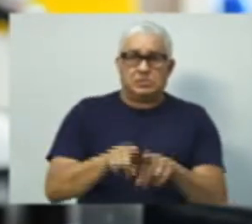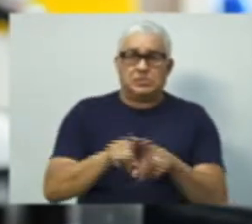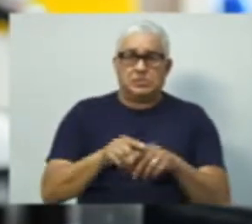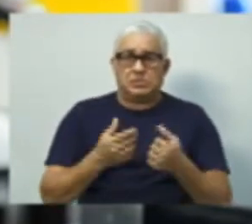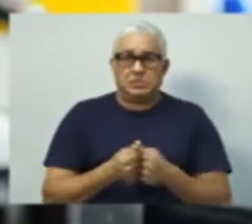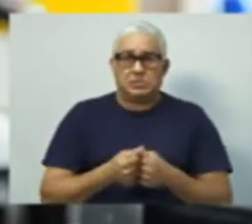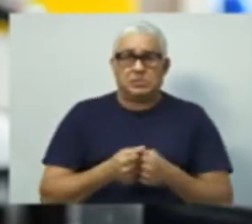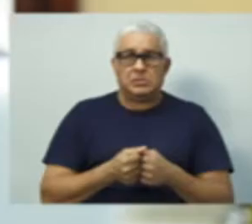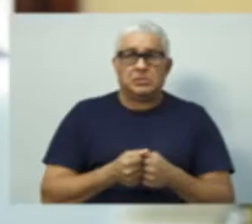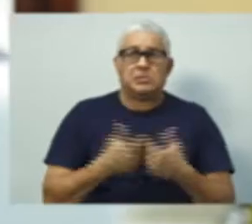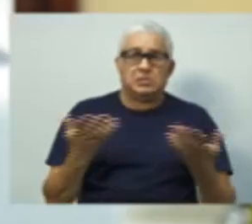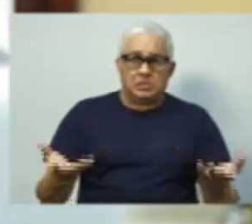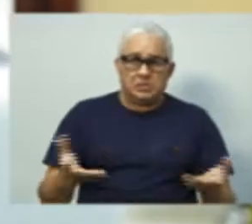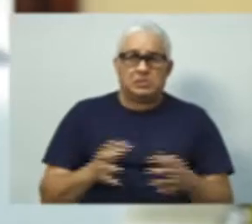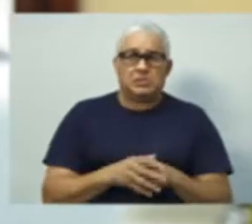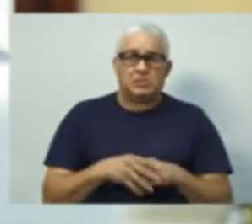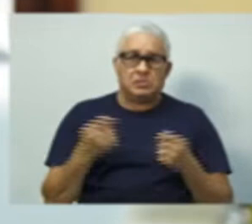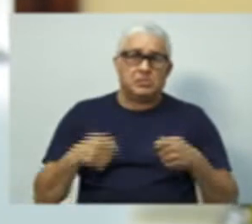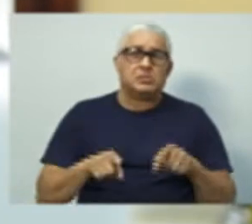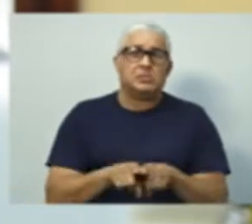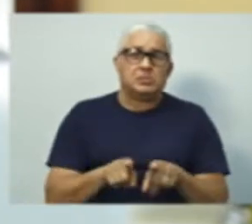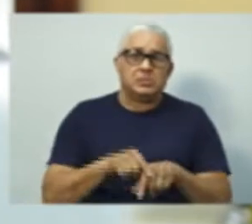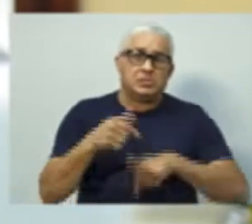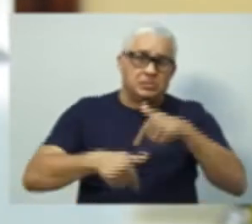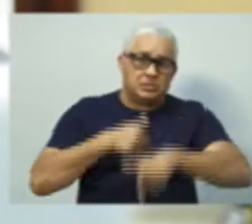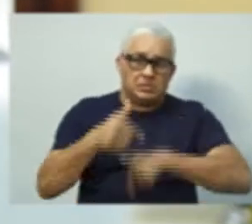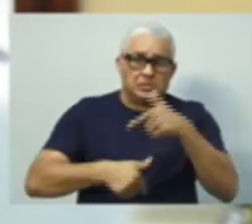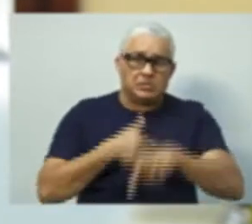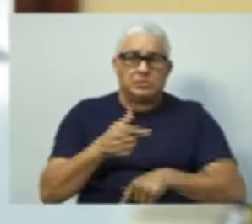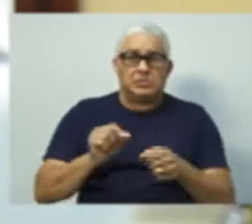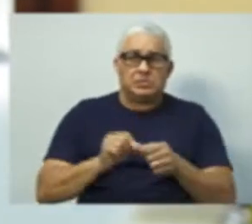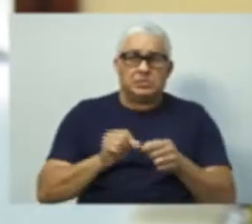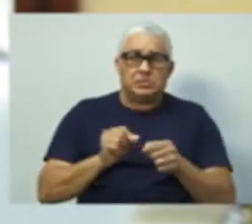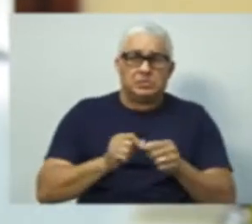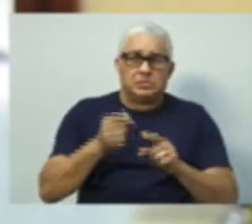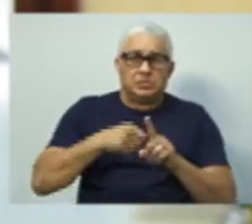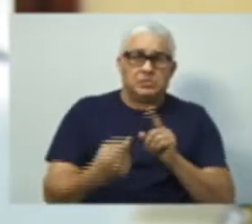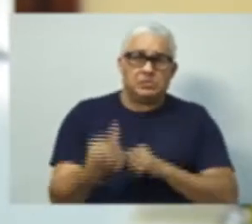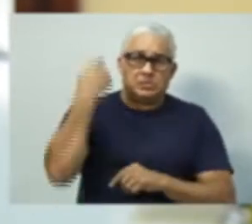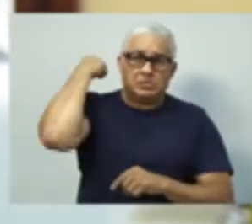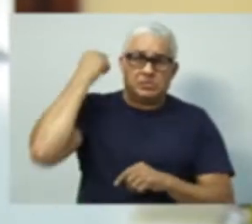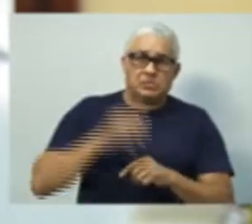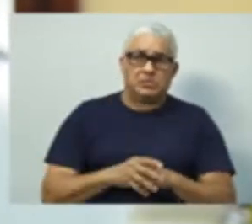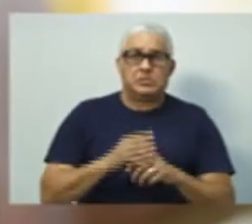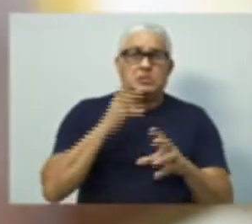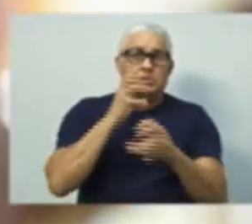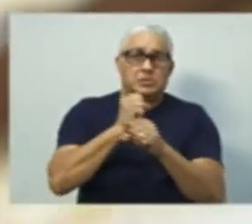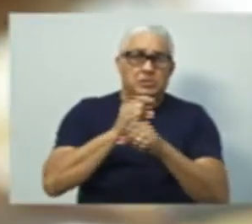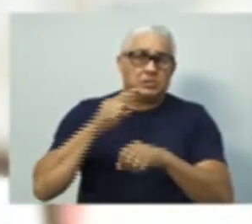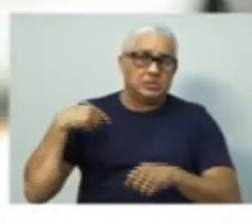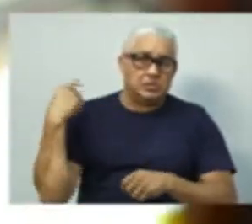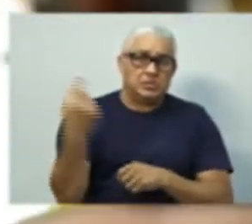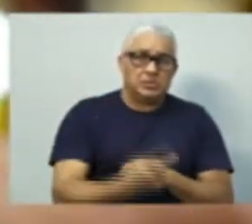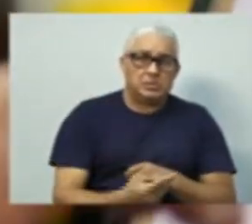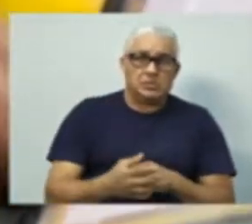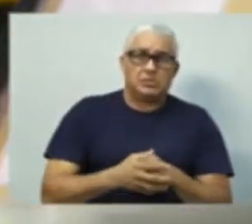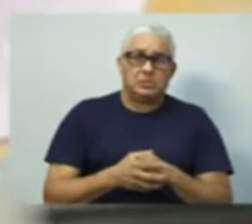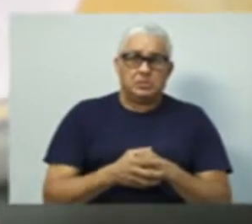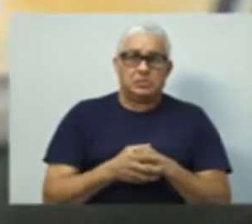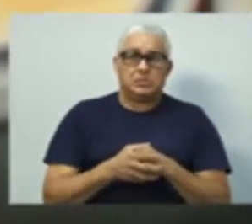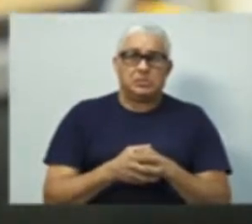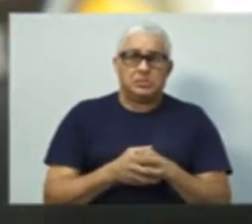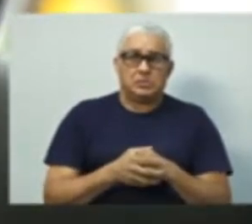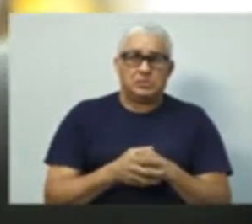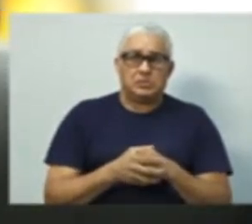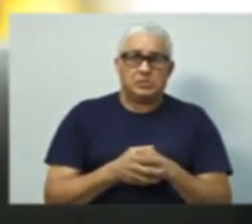atenderemos só os 500 clientes ou serviços que fizemos no mês anterior. Então os nossos cálculos para crescimento são